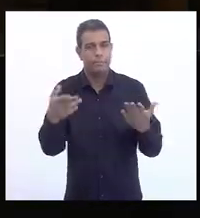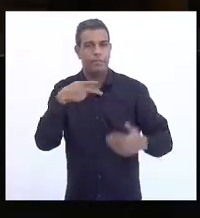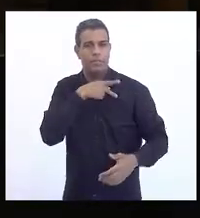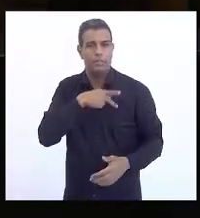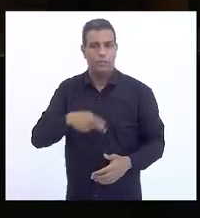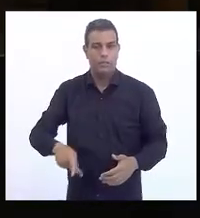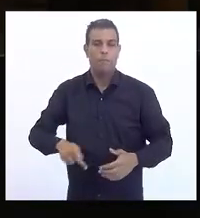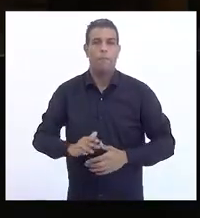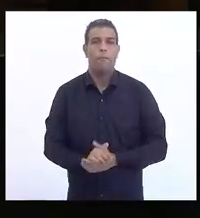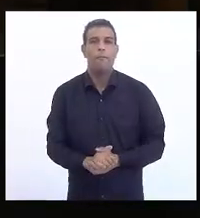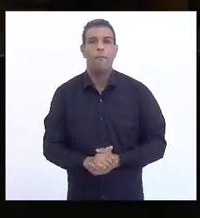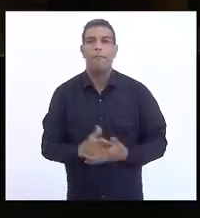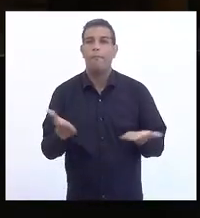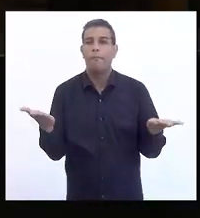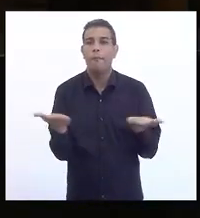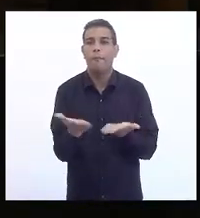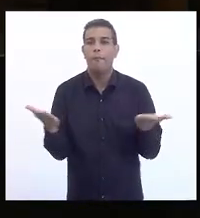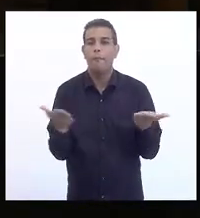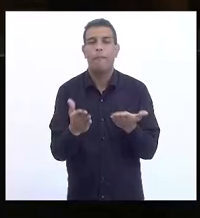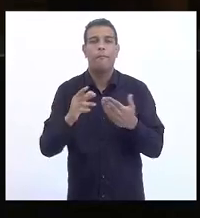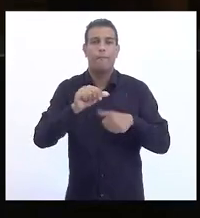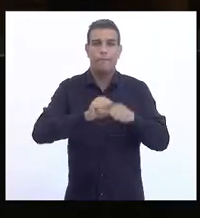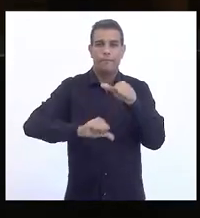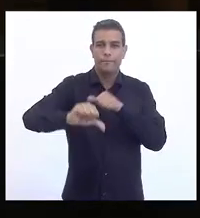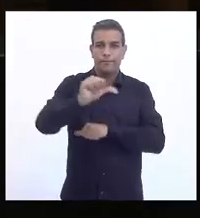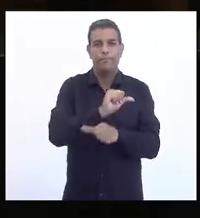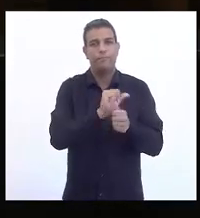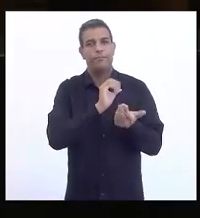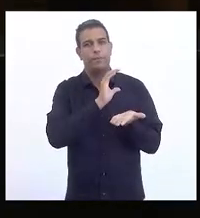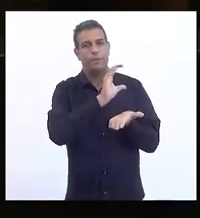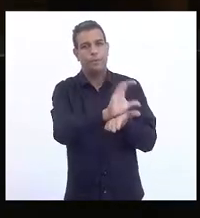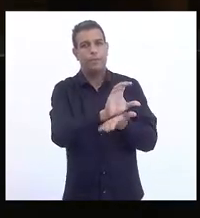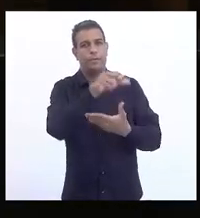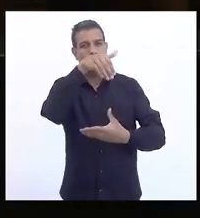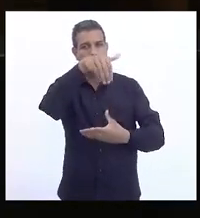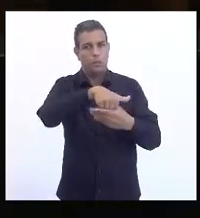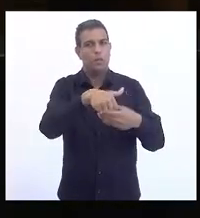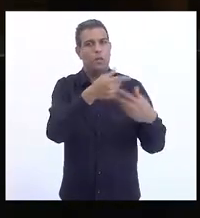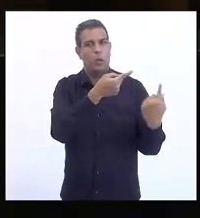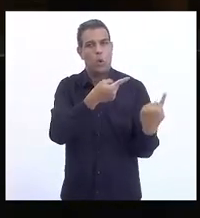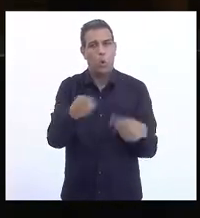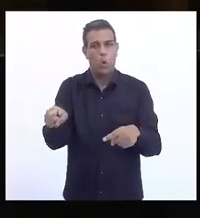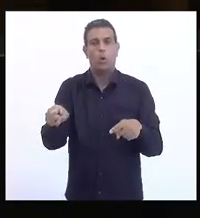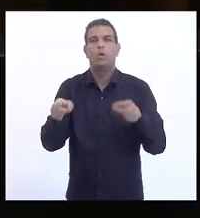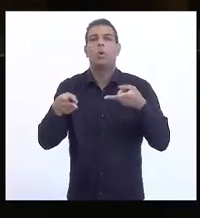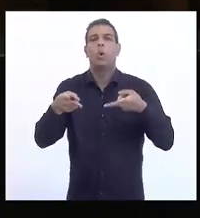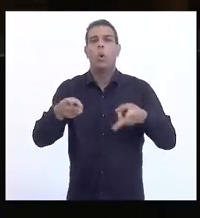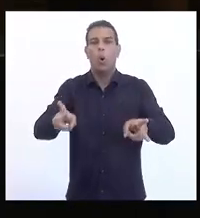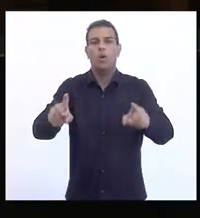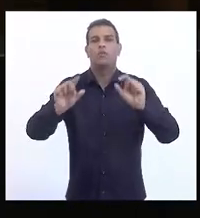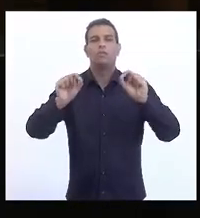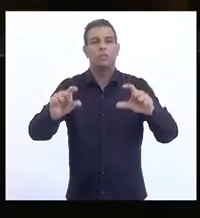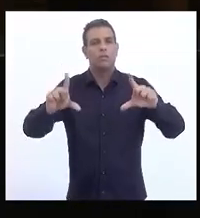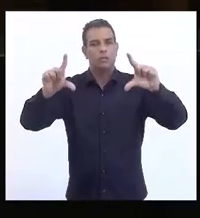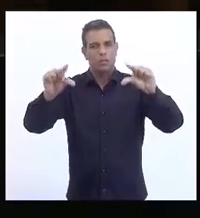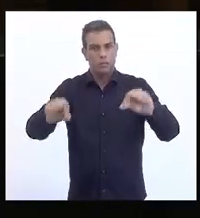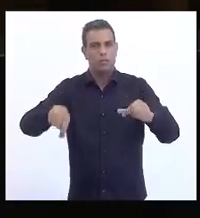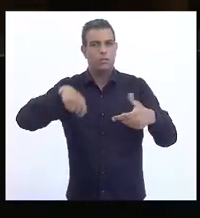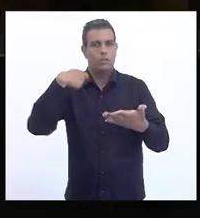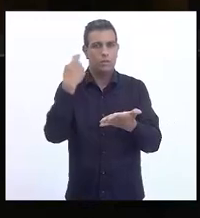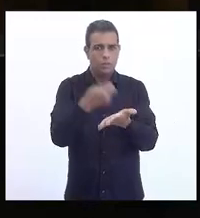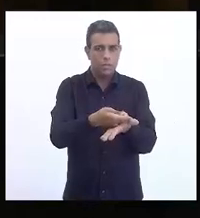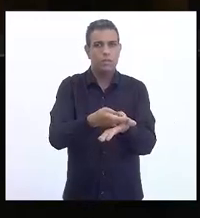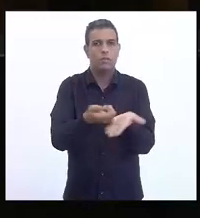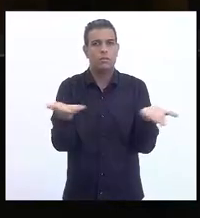presidenta, o regime de recuperação fiscal que votamos contra, ele só alivia o pagamento